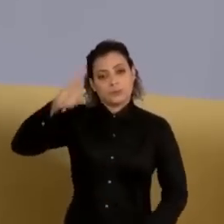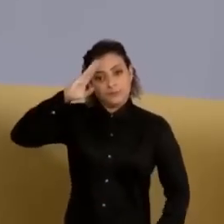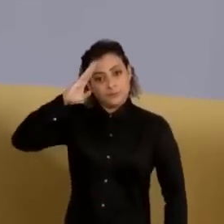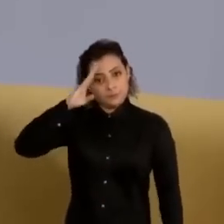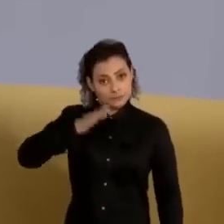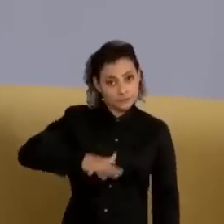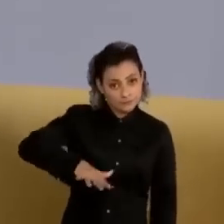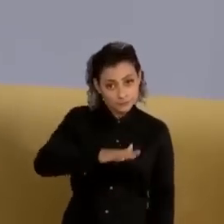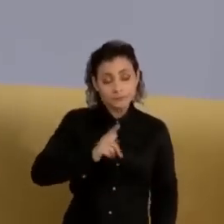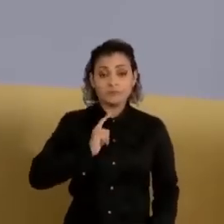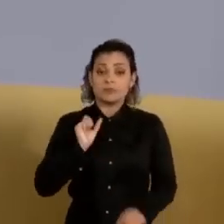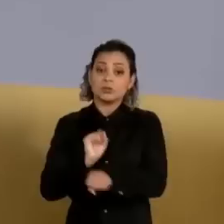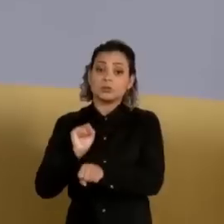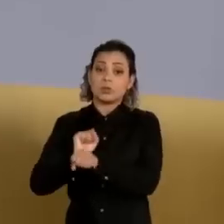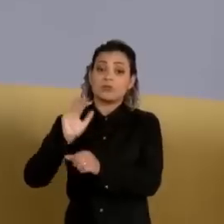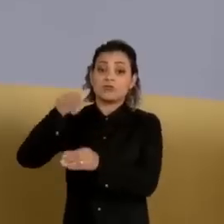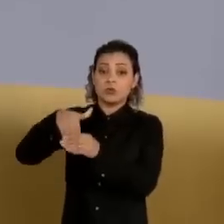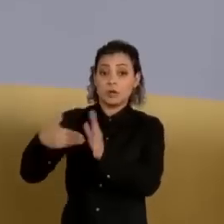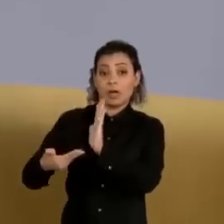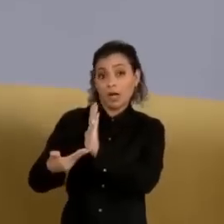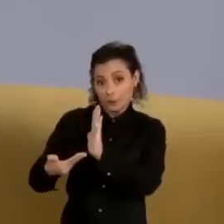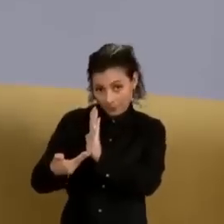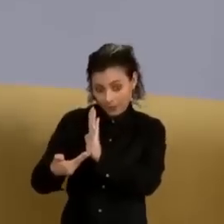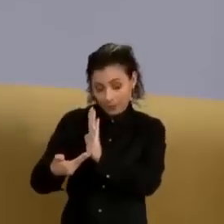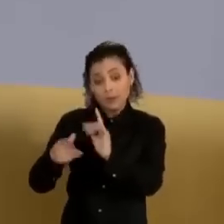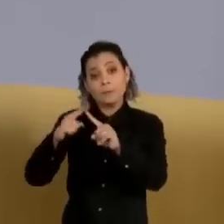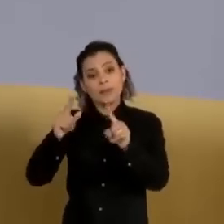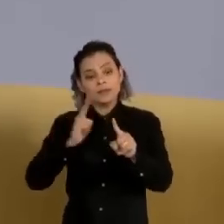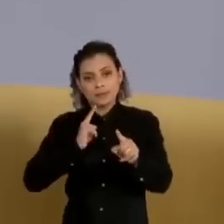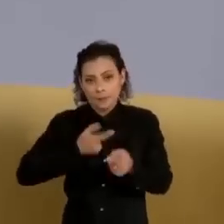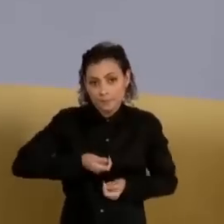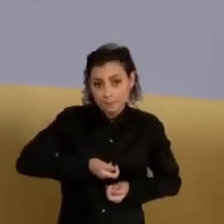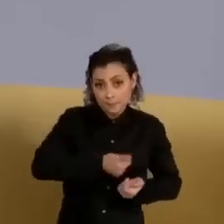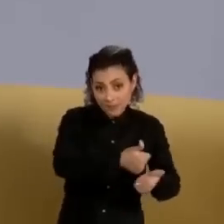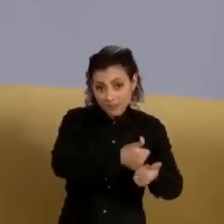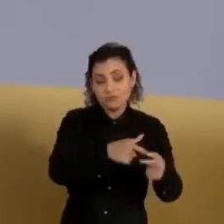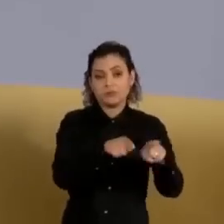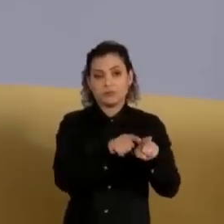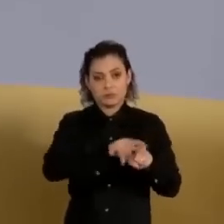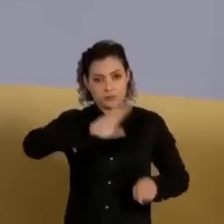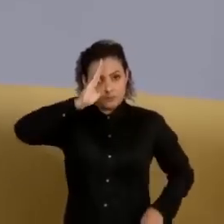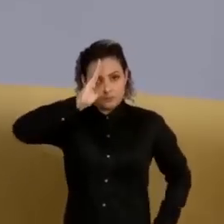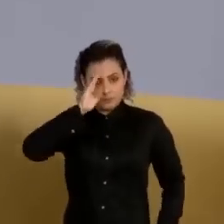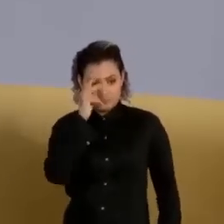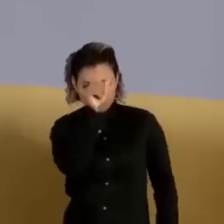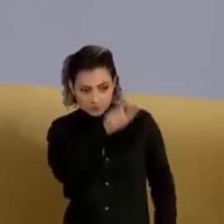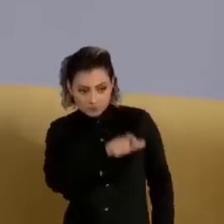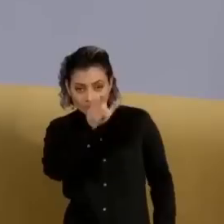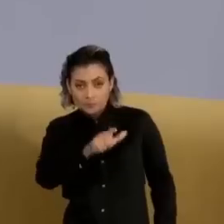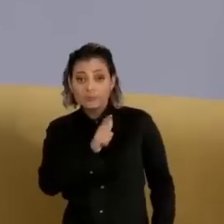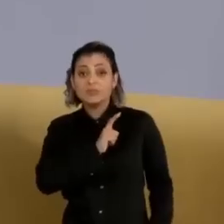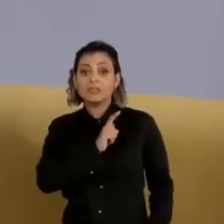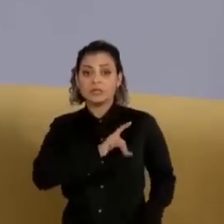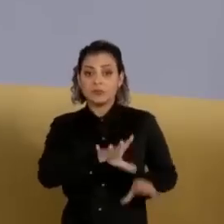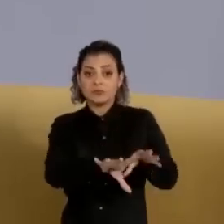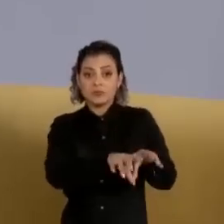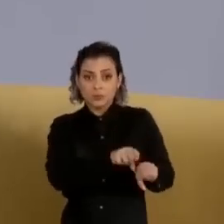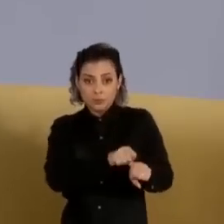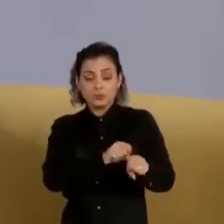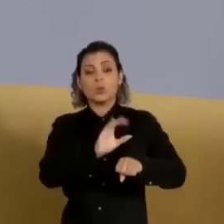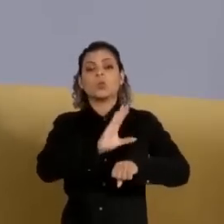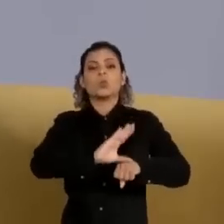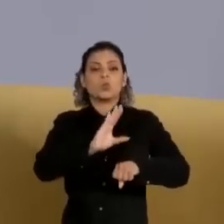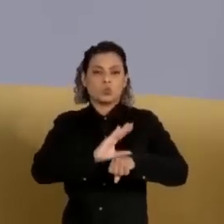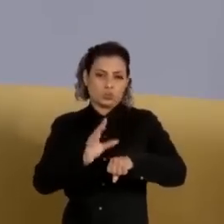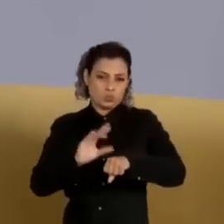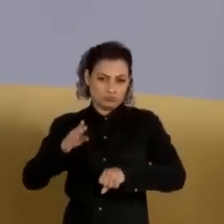Armadas, que tramita na Câmara. Entre eles estão o aumento do bônus pago para militares que se formarem em cursos de